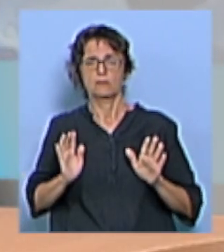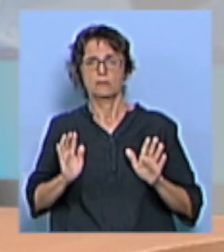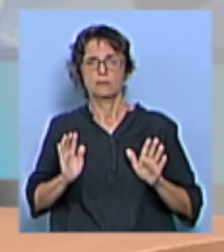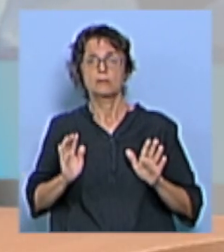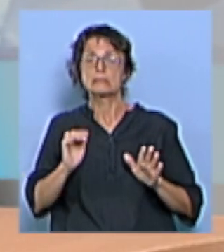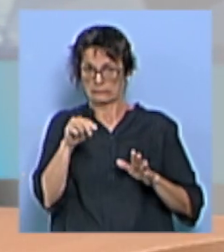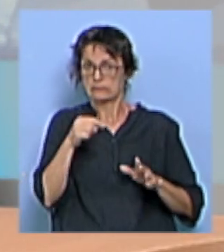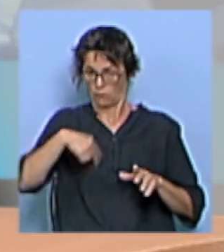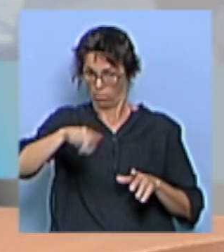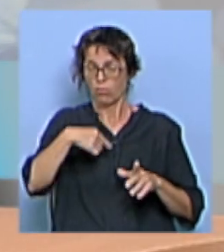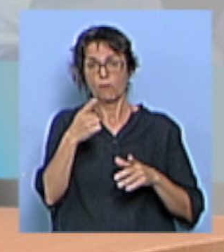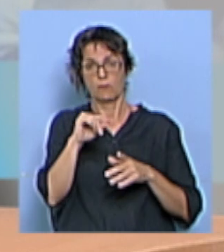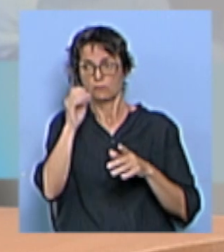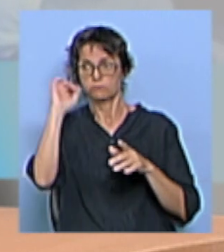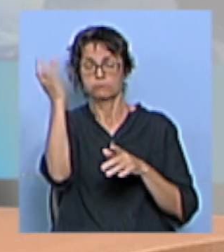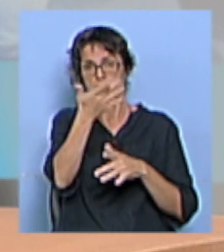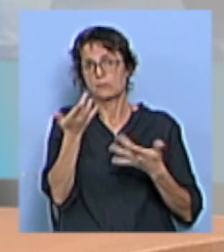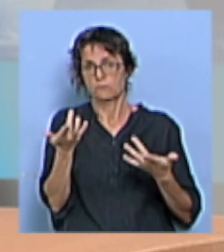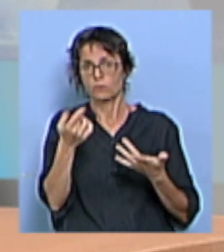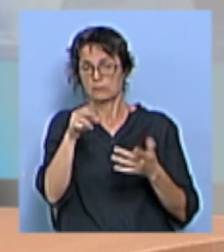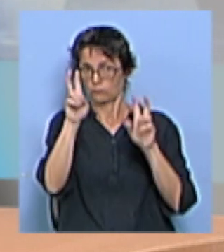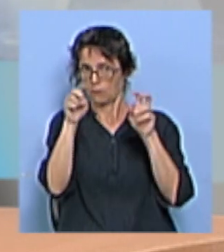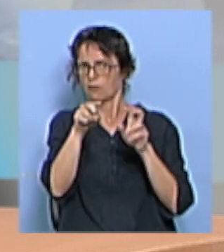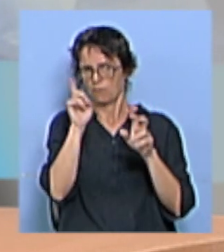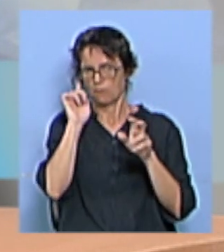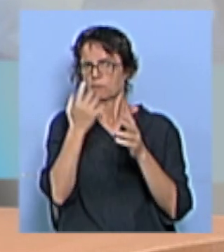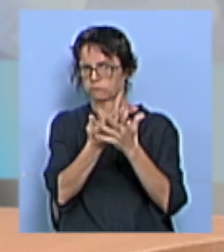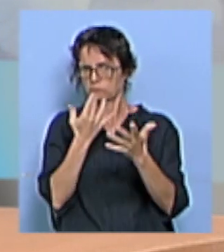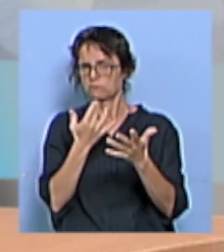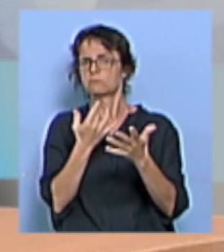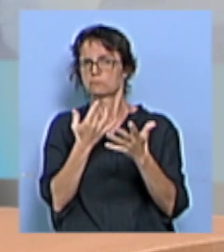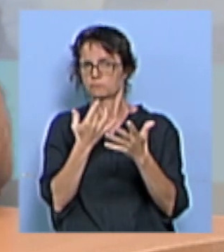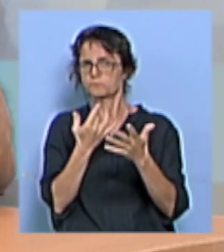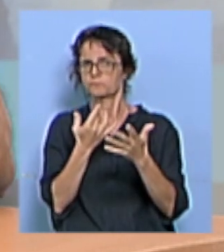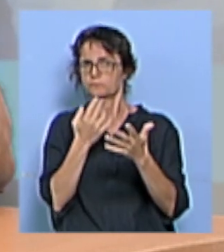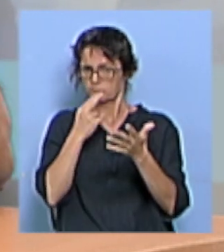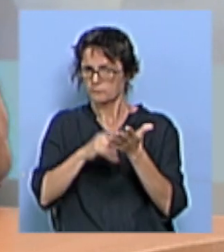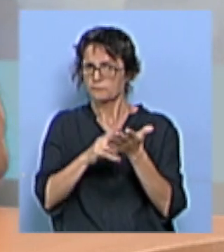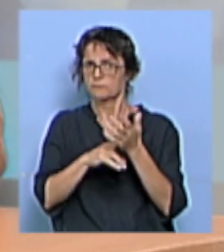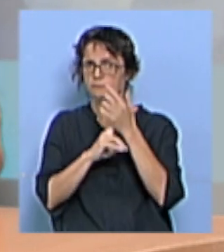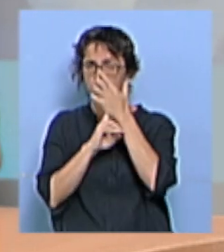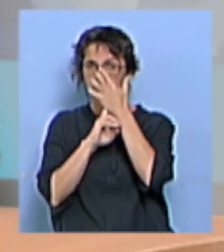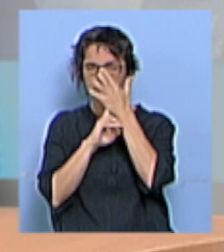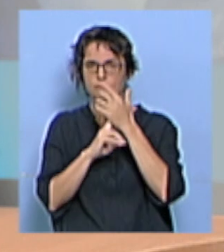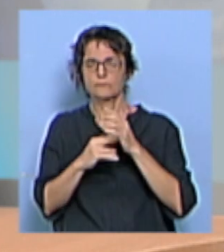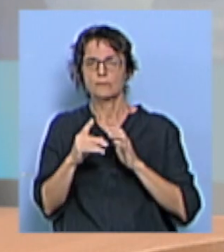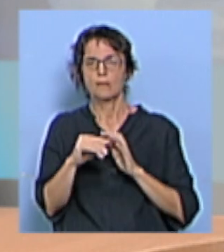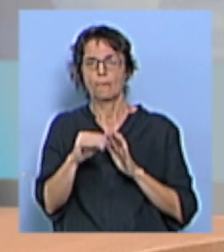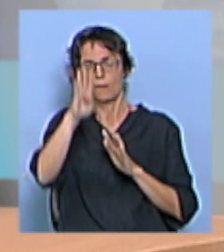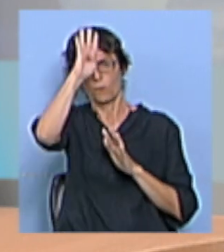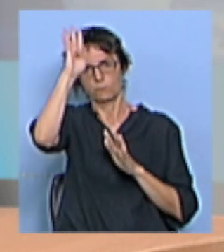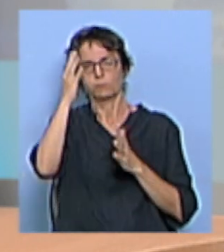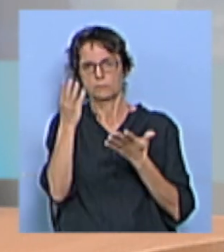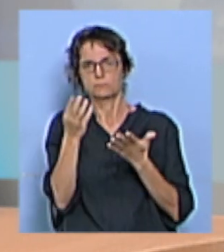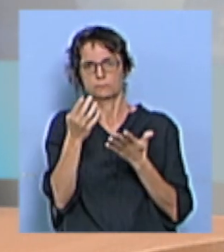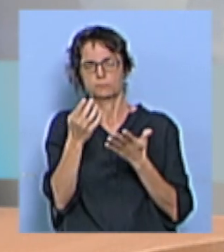à realidade, não é? Exato. Temática muito sempre em voga e que o Papa Francisco tem desenvolvido